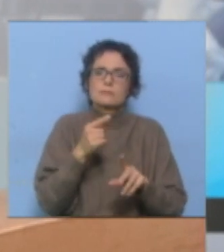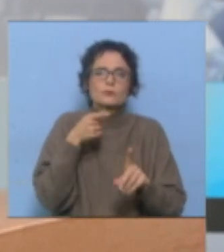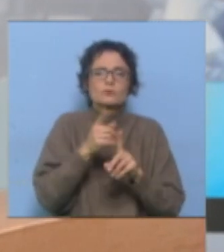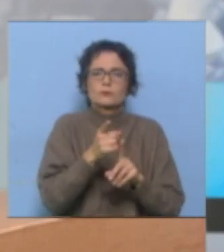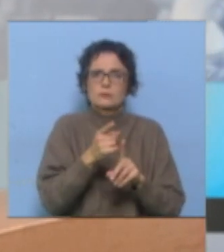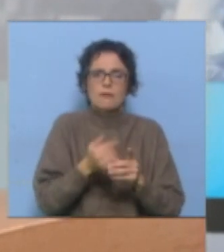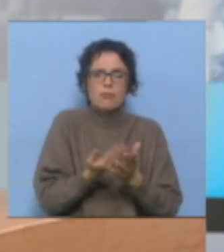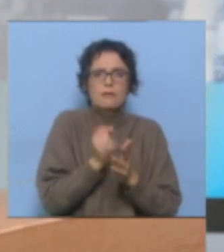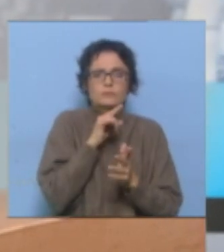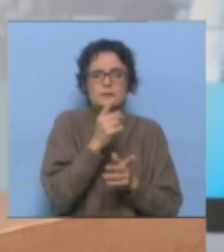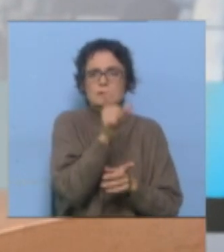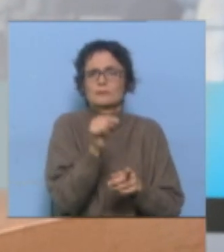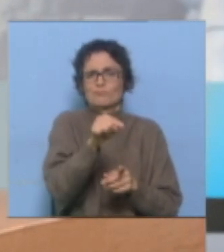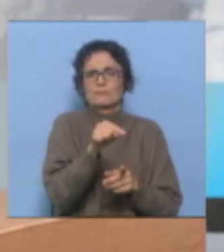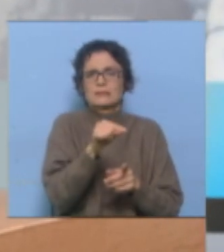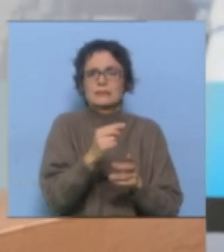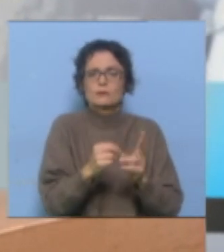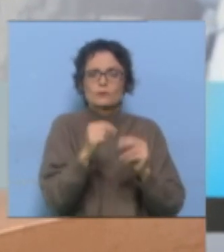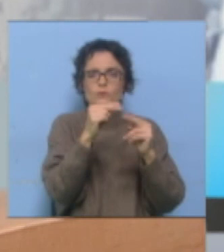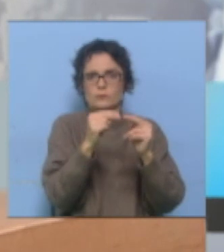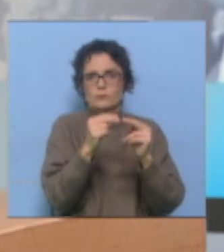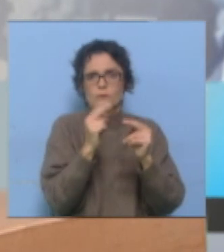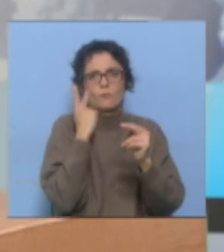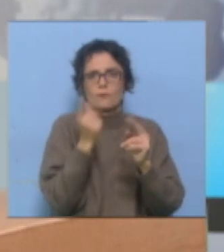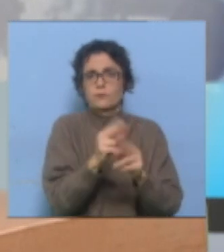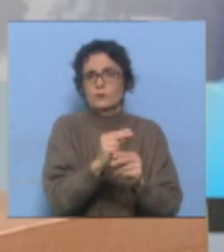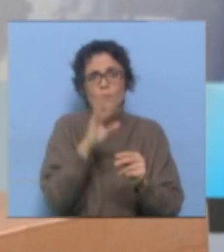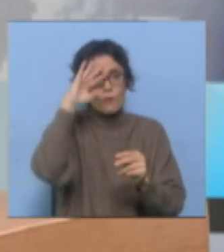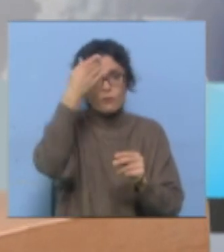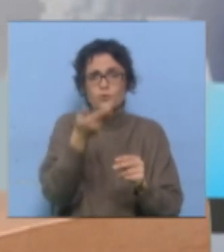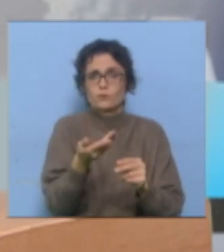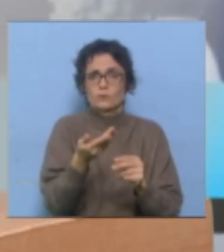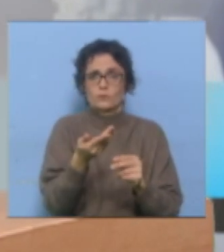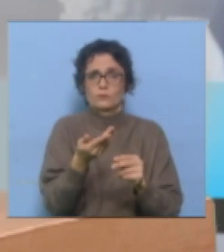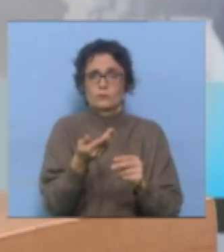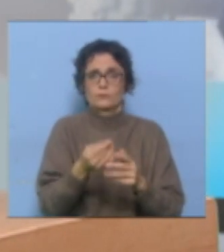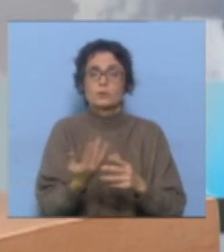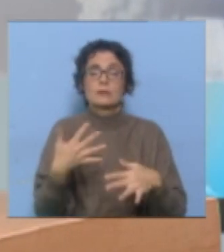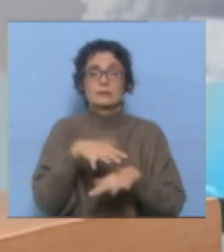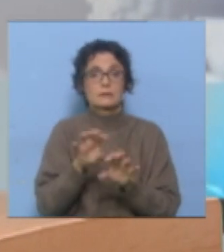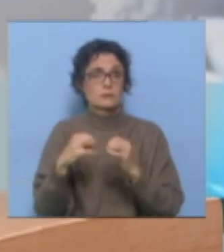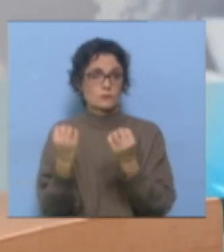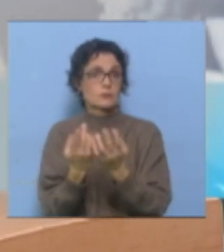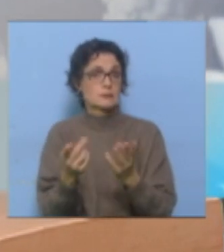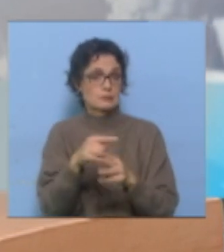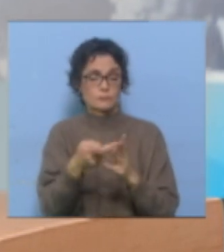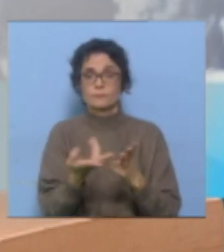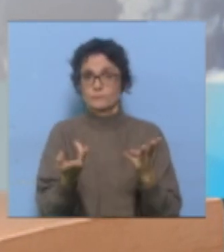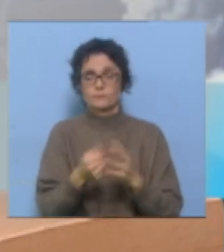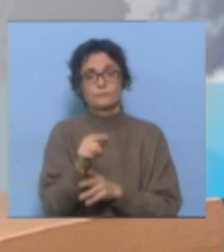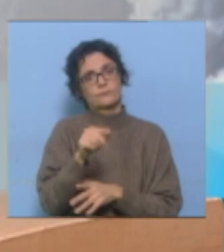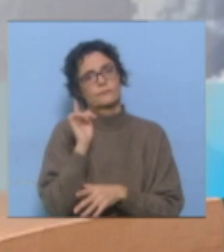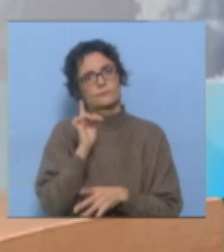sua reconstituição como pessoa para o futuro. E é outra fase que é exatamente o futuro, que é a reinserção social. Estes 3 campos que nos preocupam